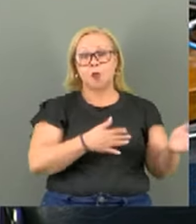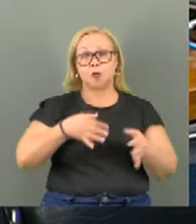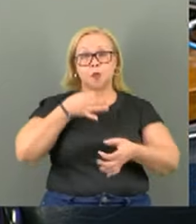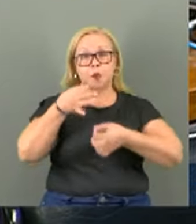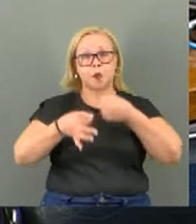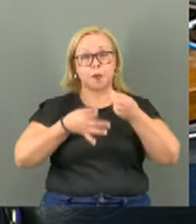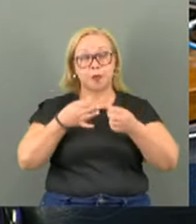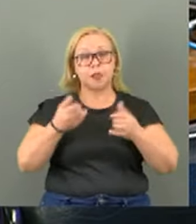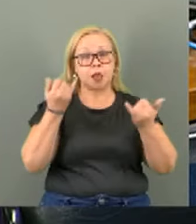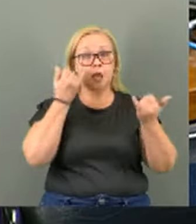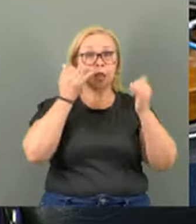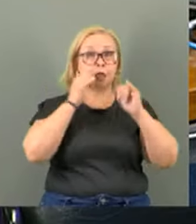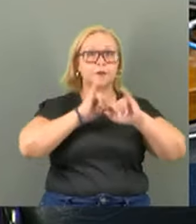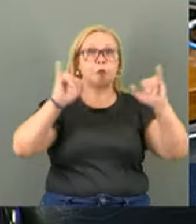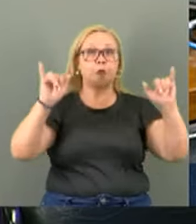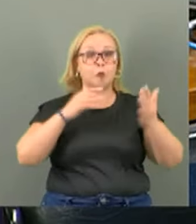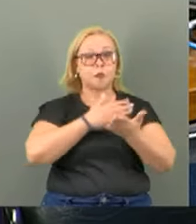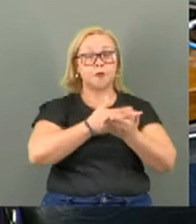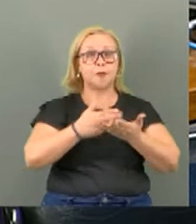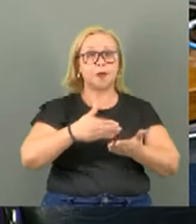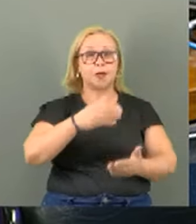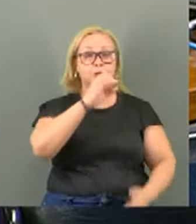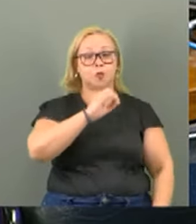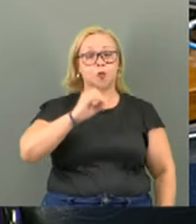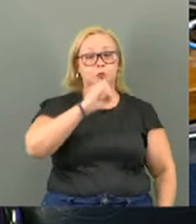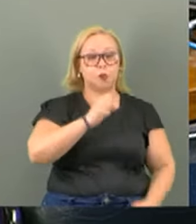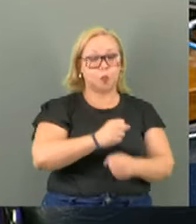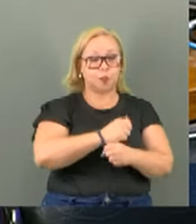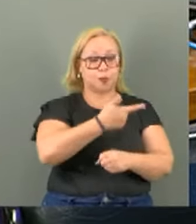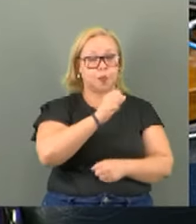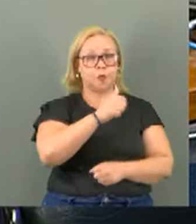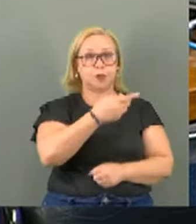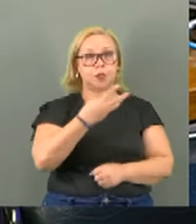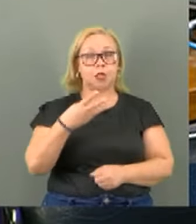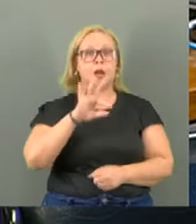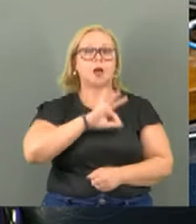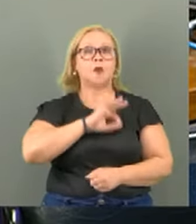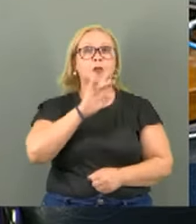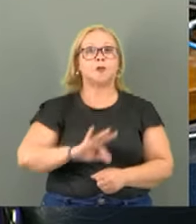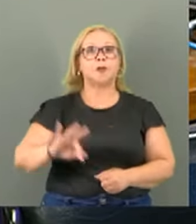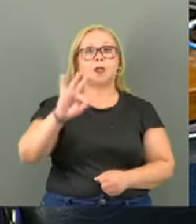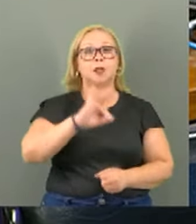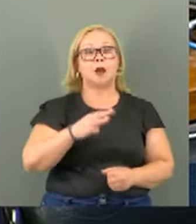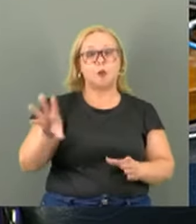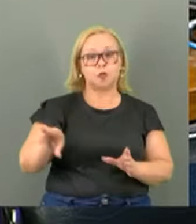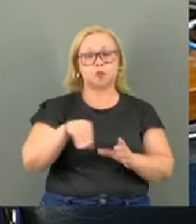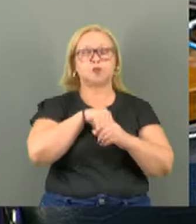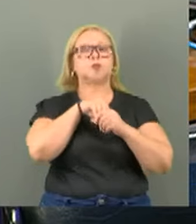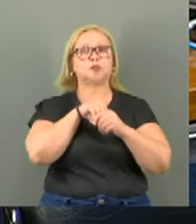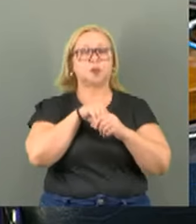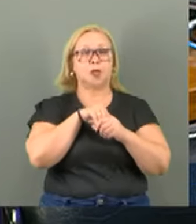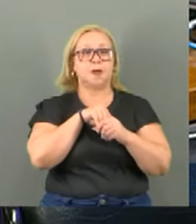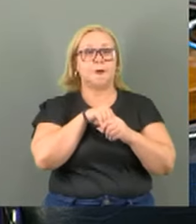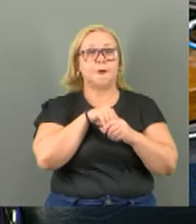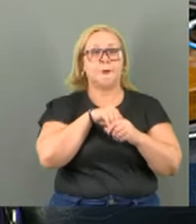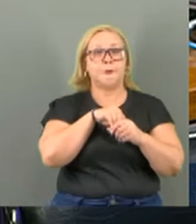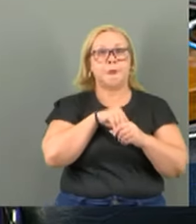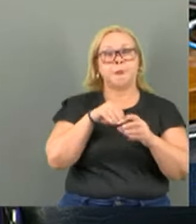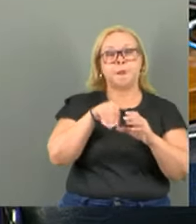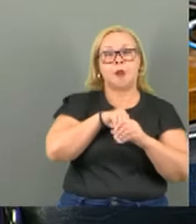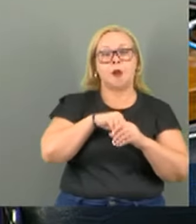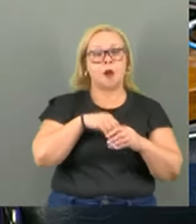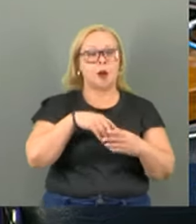informou que, desde outubro de 2023, a Polícia Federal passou a integrar o